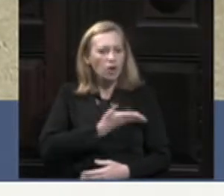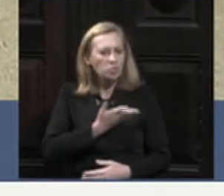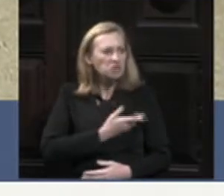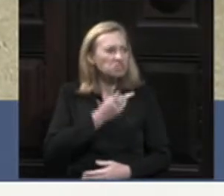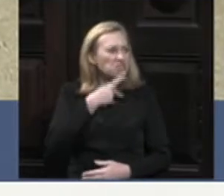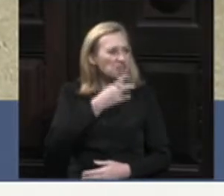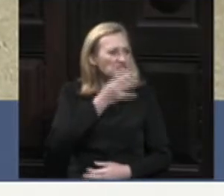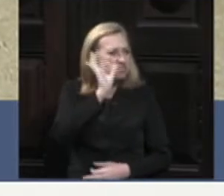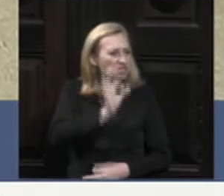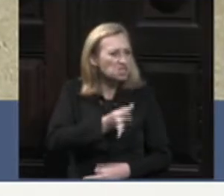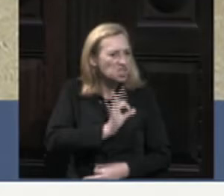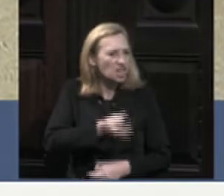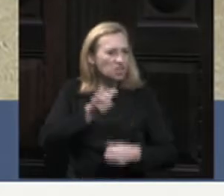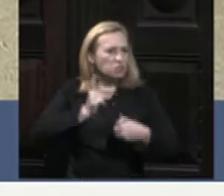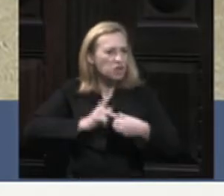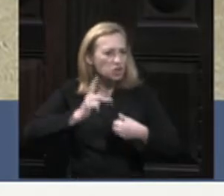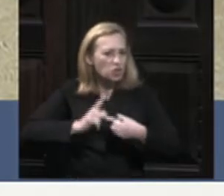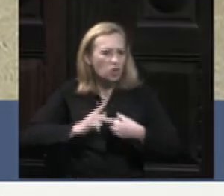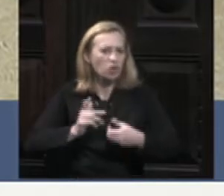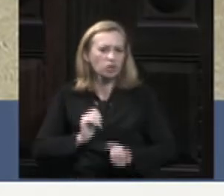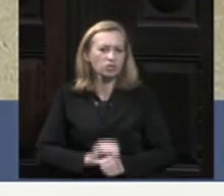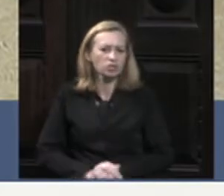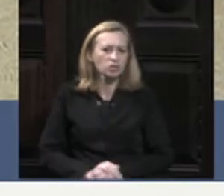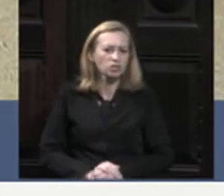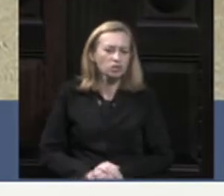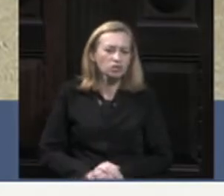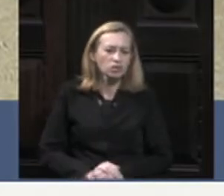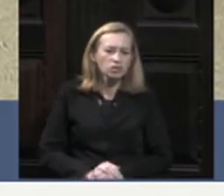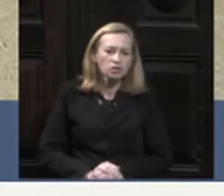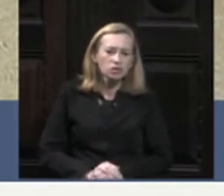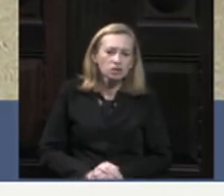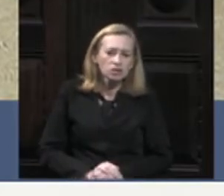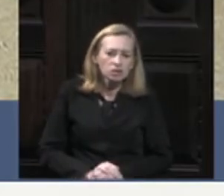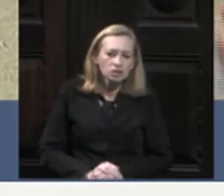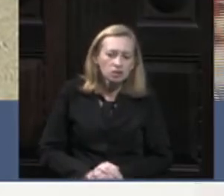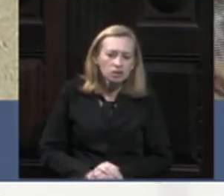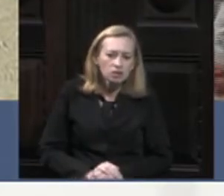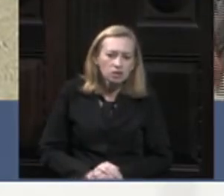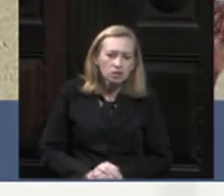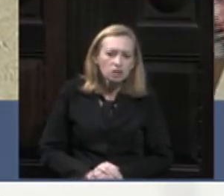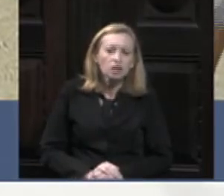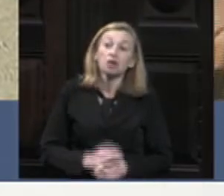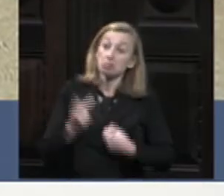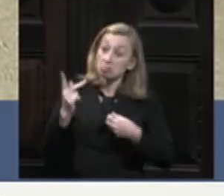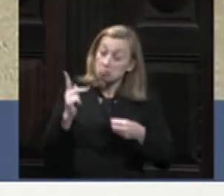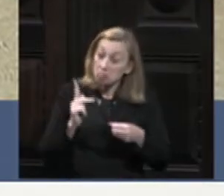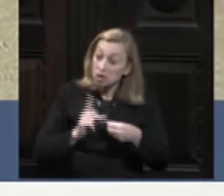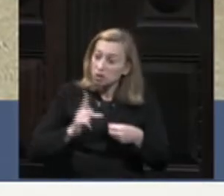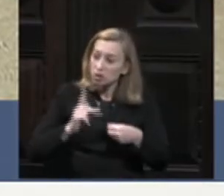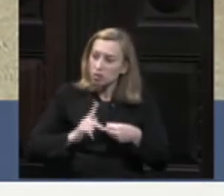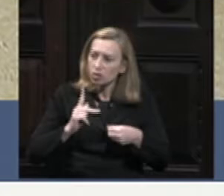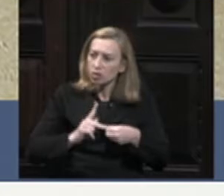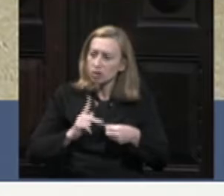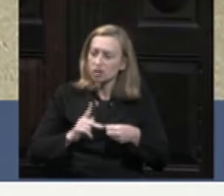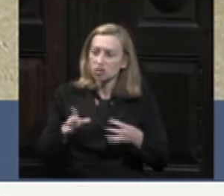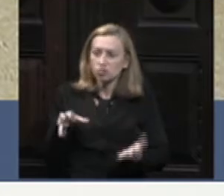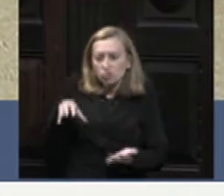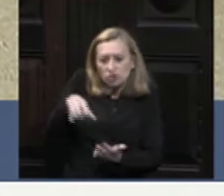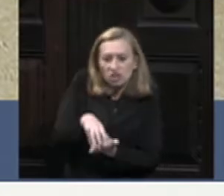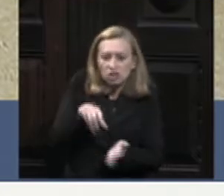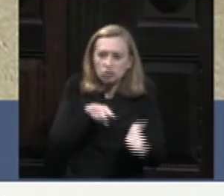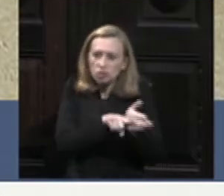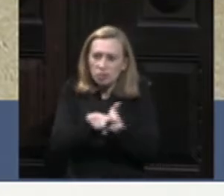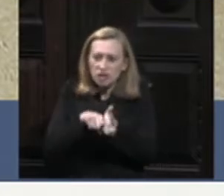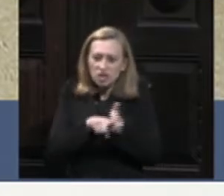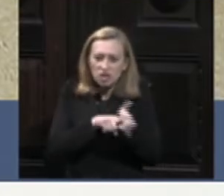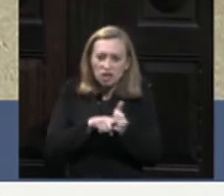petróleo. Do petróleo na camada do pré-sal. Que a Petrobras, com seu centro de pesquisa, com